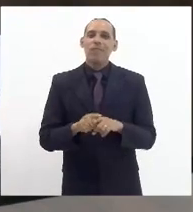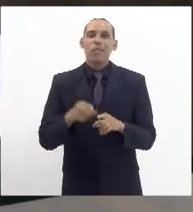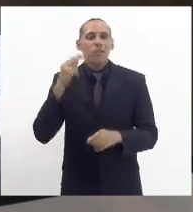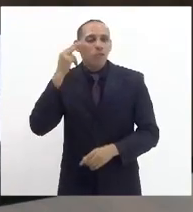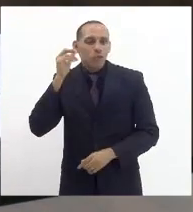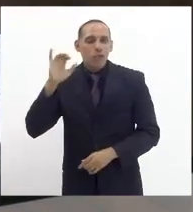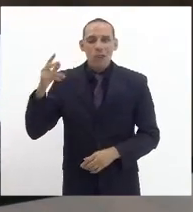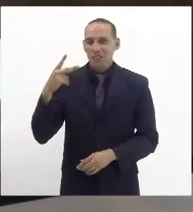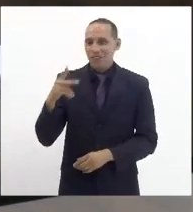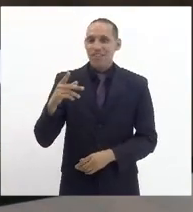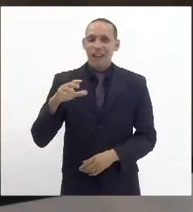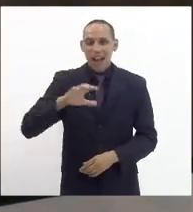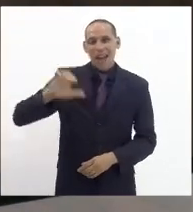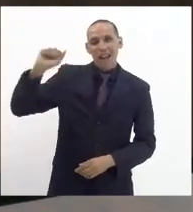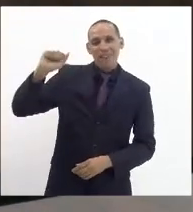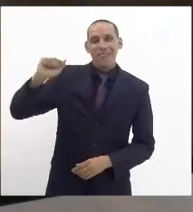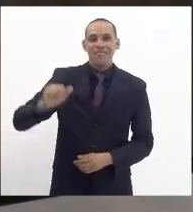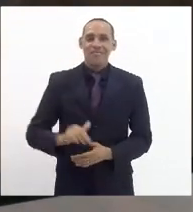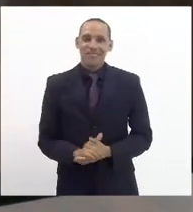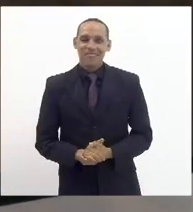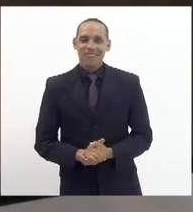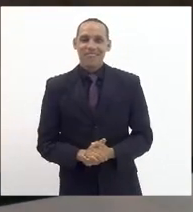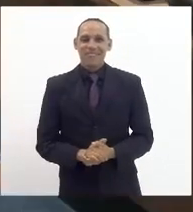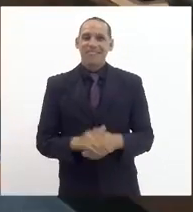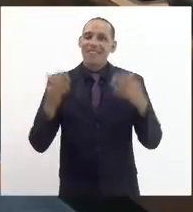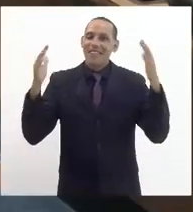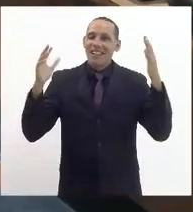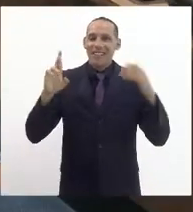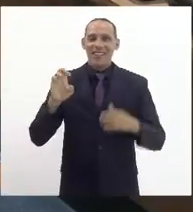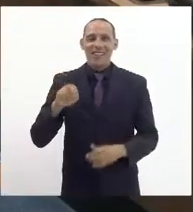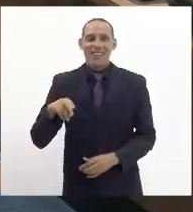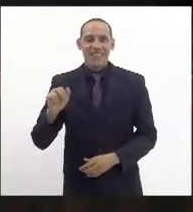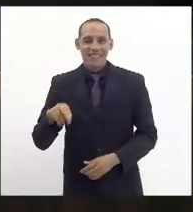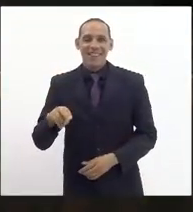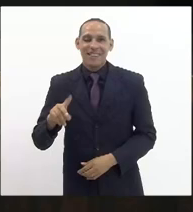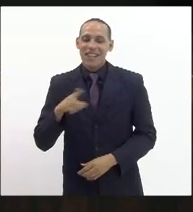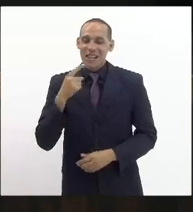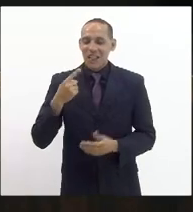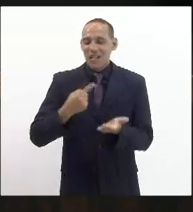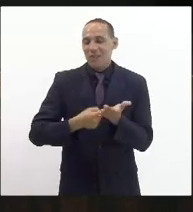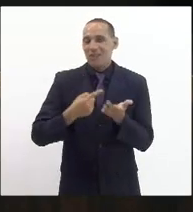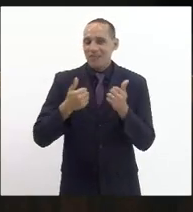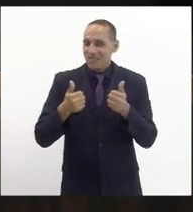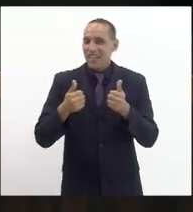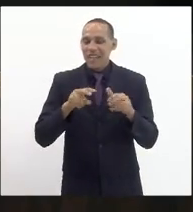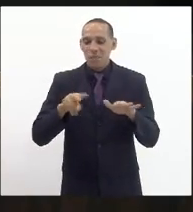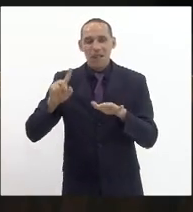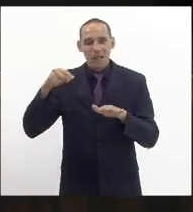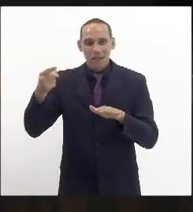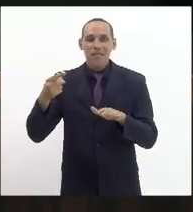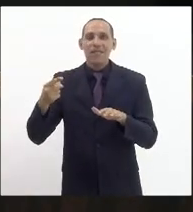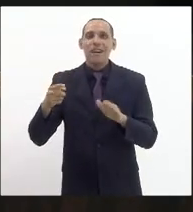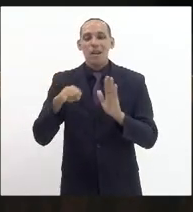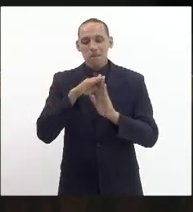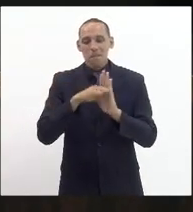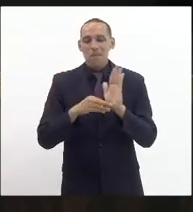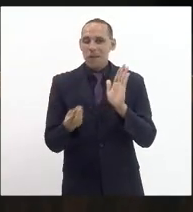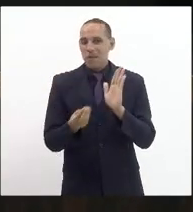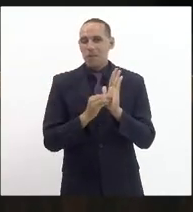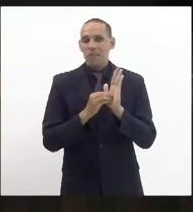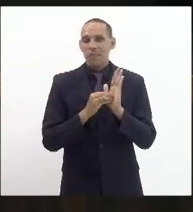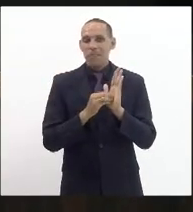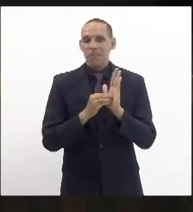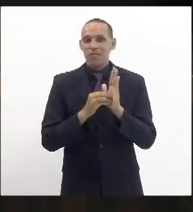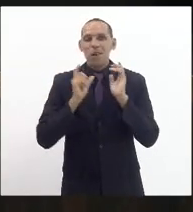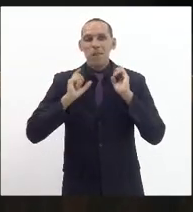sonhos como campeão de bodyboard. Parabéns, Renan. Conte conosco. Na próxima semana traremos a pauta,